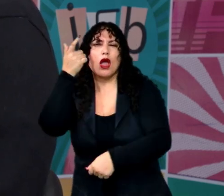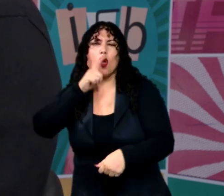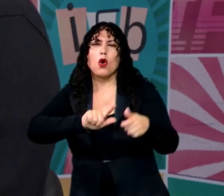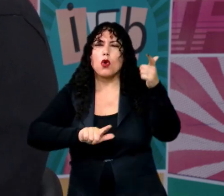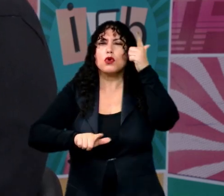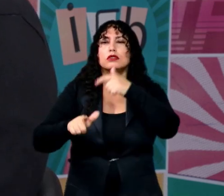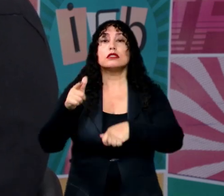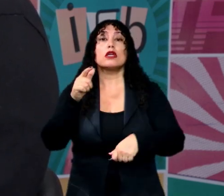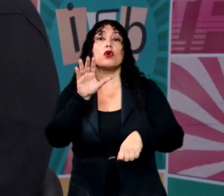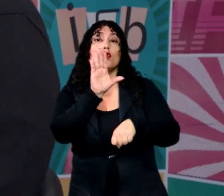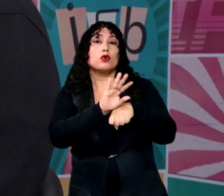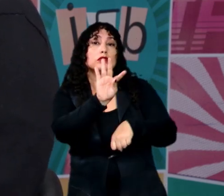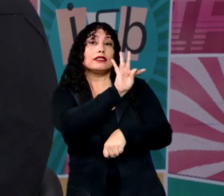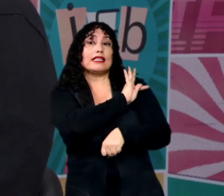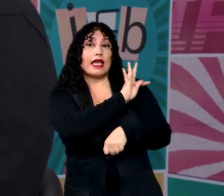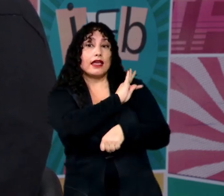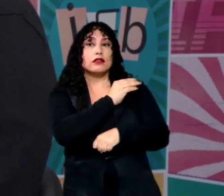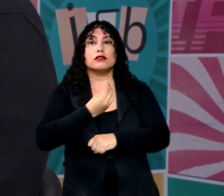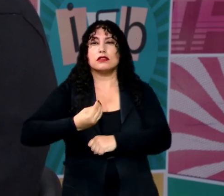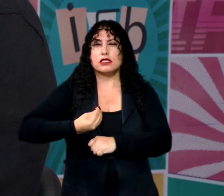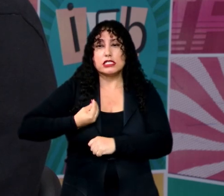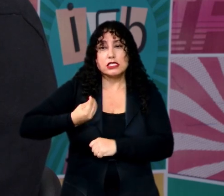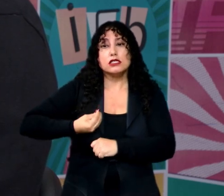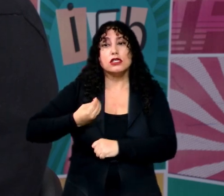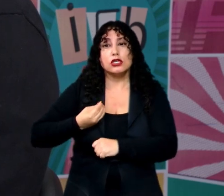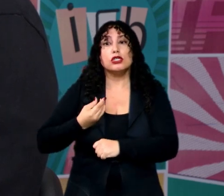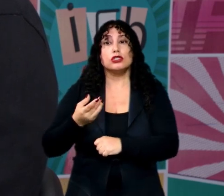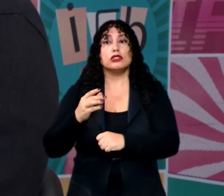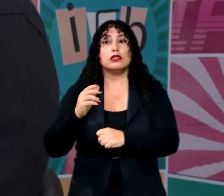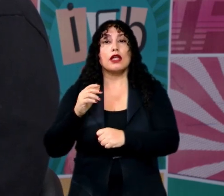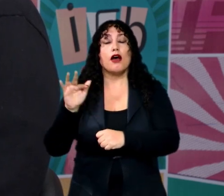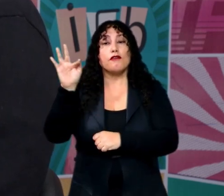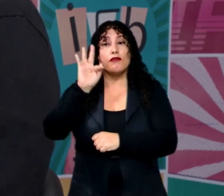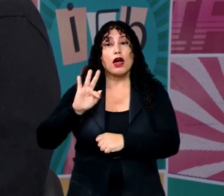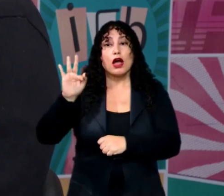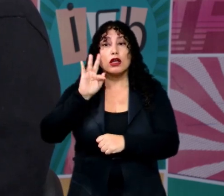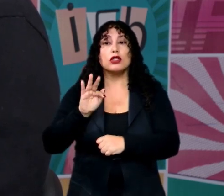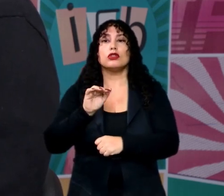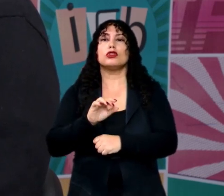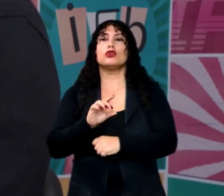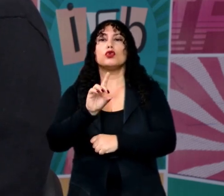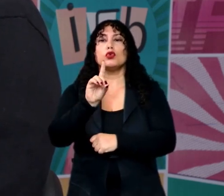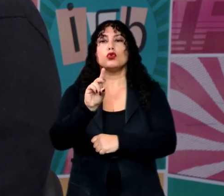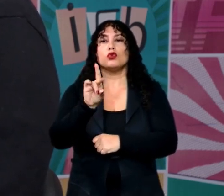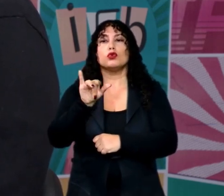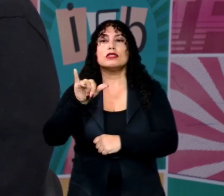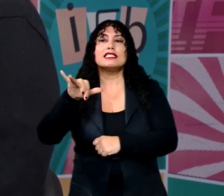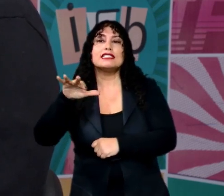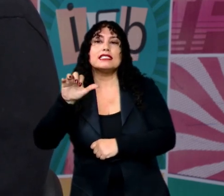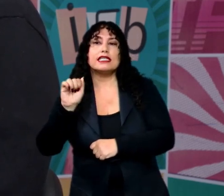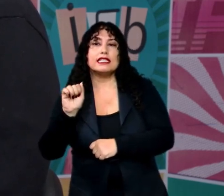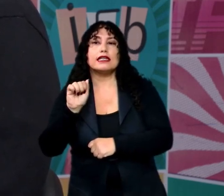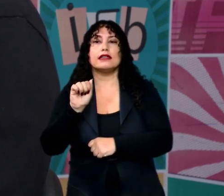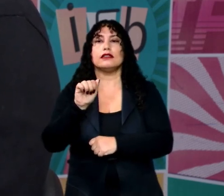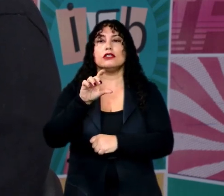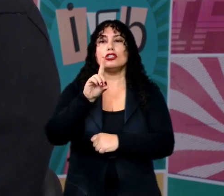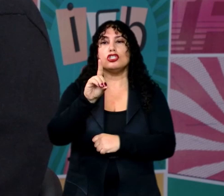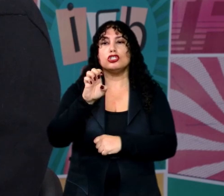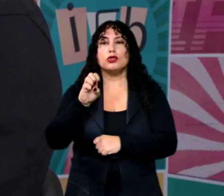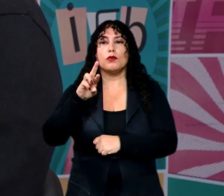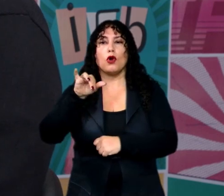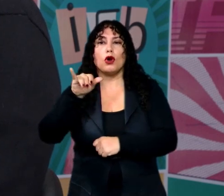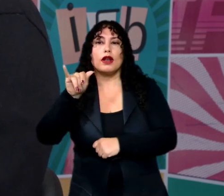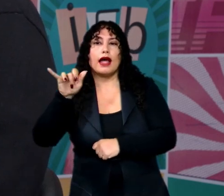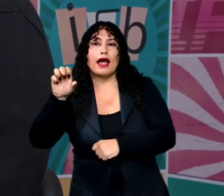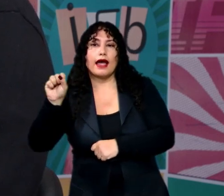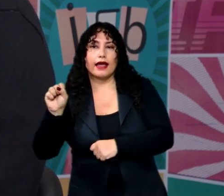ter cursos técnicos. Inclusive, já existiu um curso técnico na Faculdade de Artes do Cine de Moraes, que teve uma turma só, por exemplo.